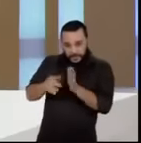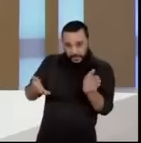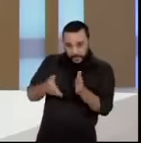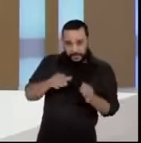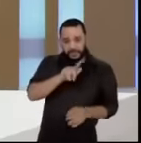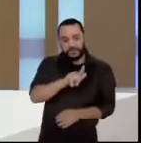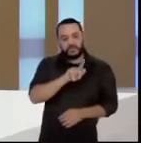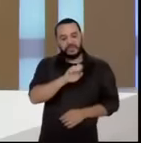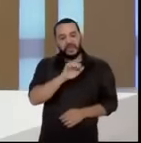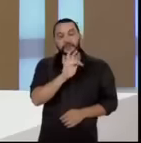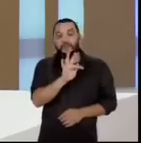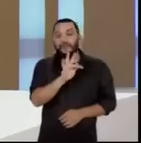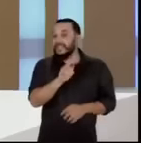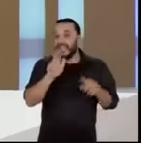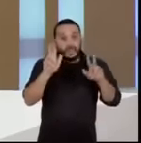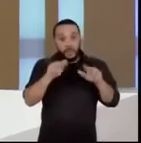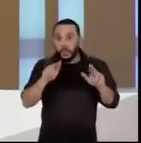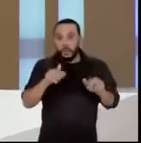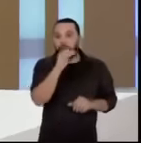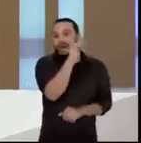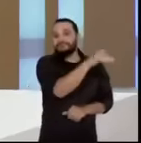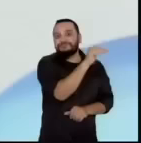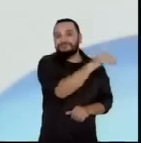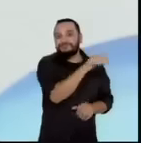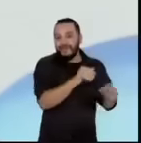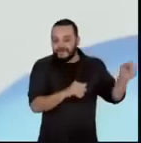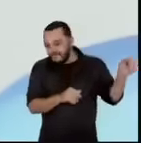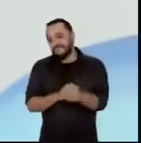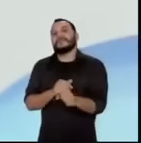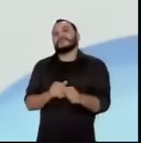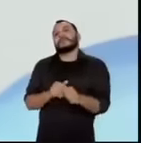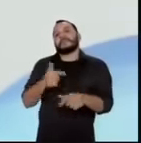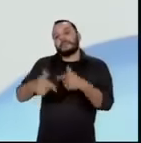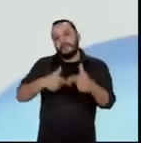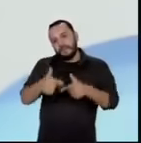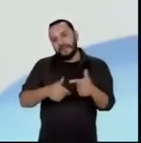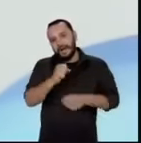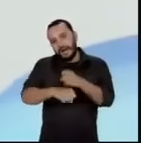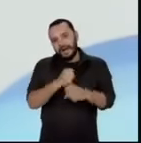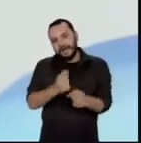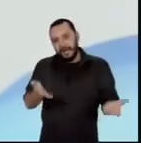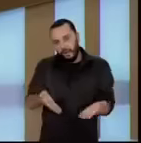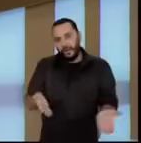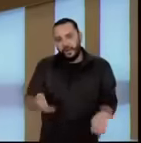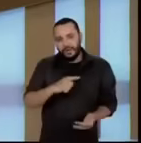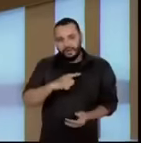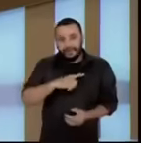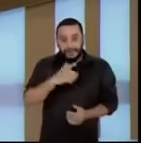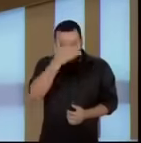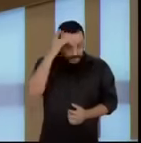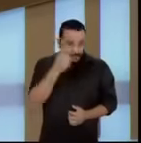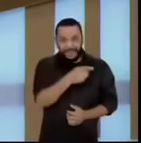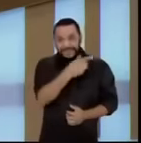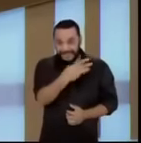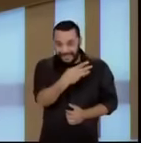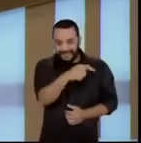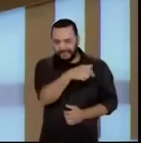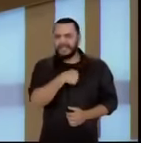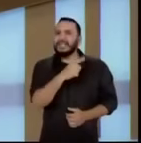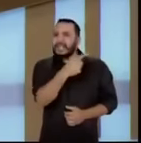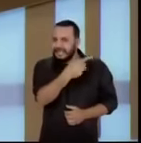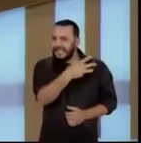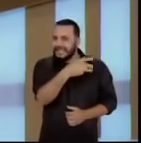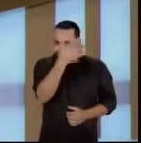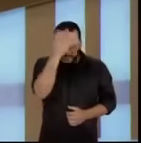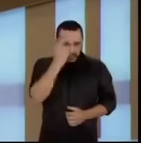GEF nunca foi acionado esse ano. Ele, de fato, não é um grupo tão grande como o senhor está mencionando, são só 13 pessoas, mas é a tropa de elite do